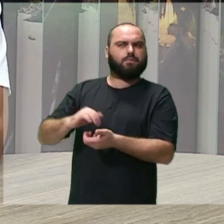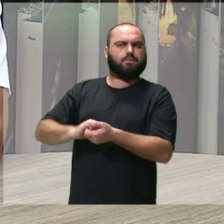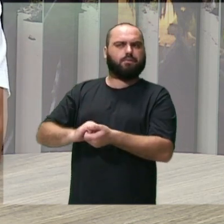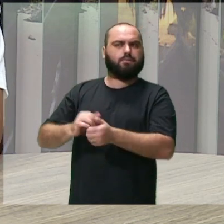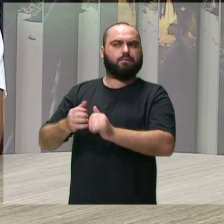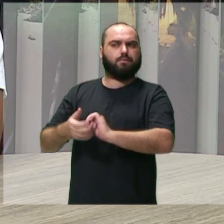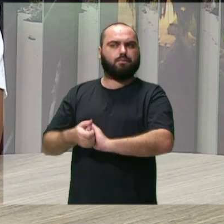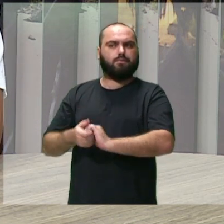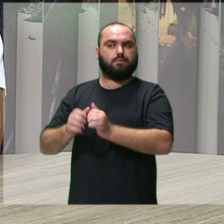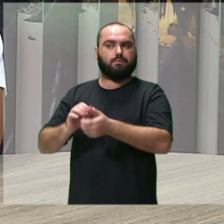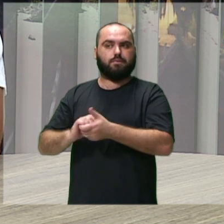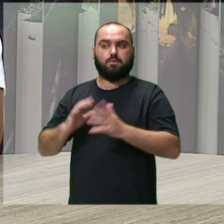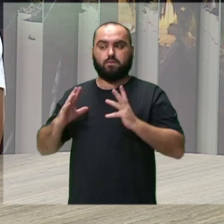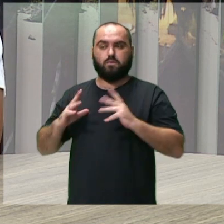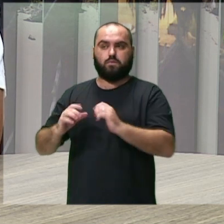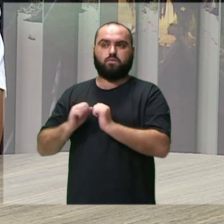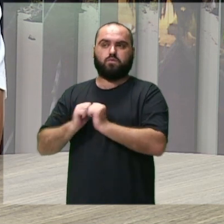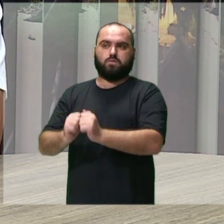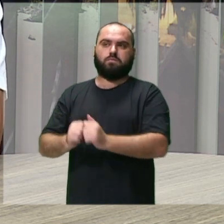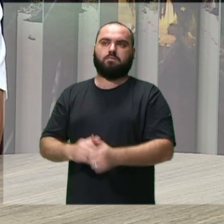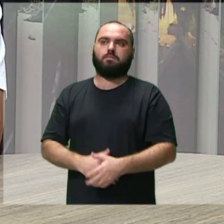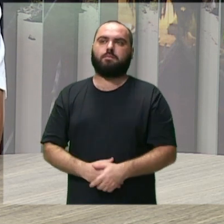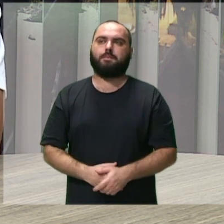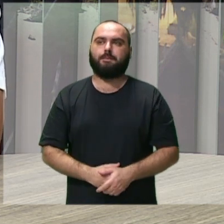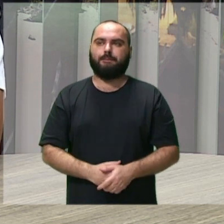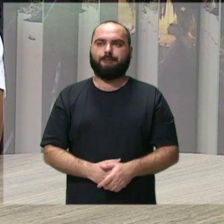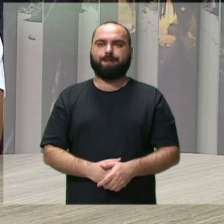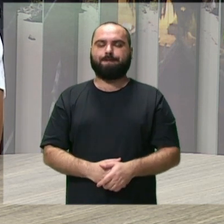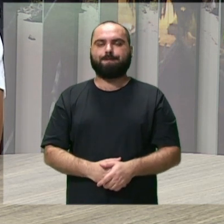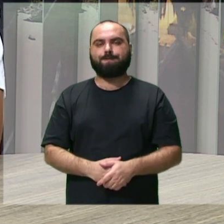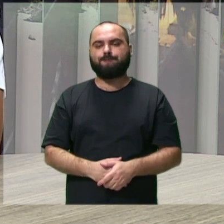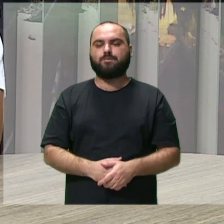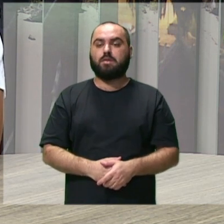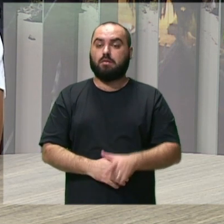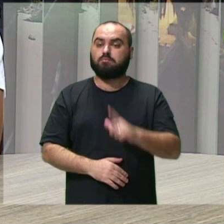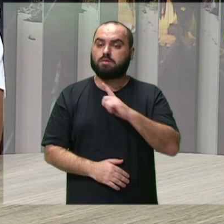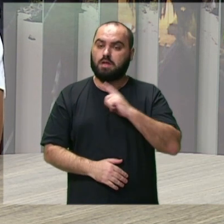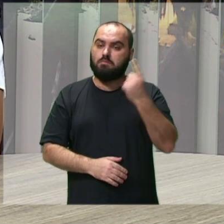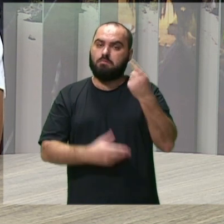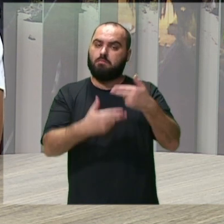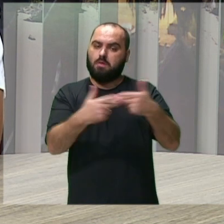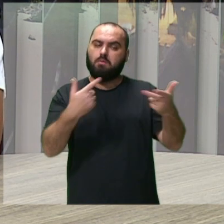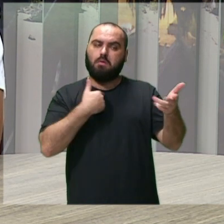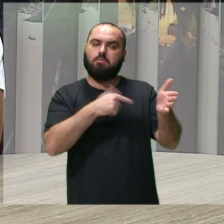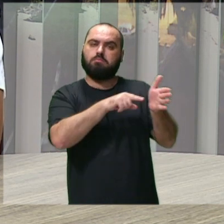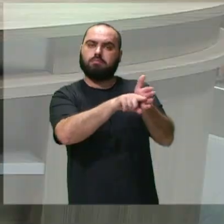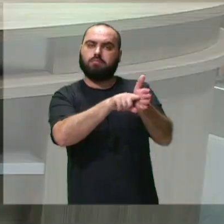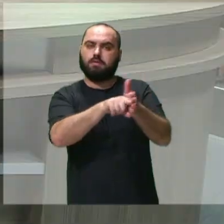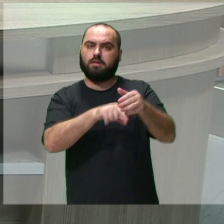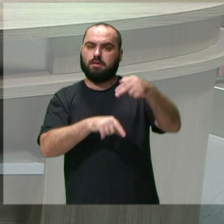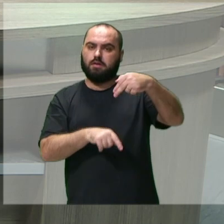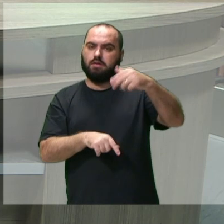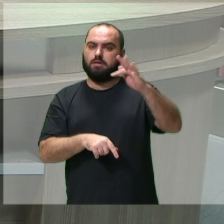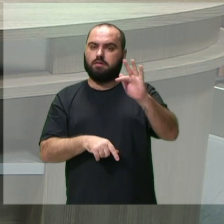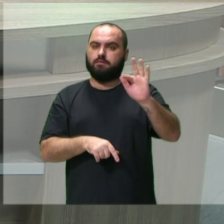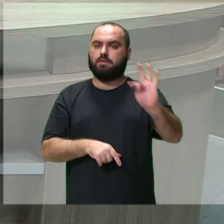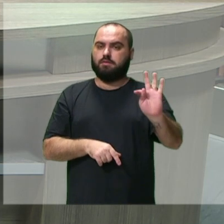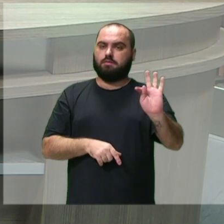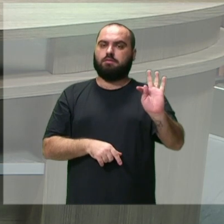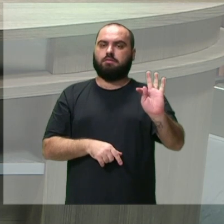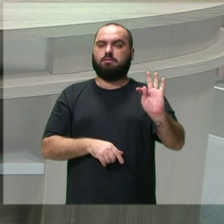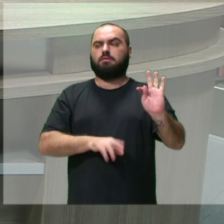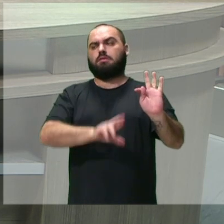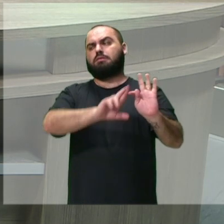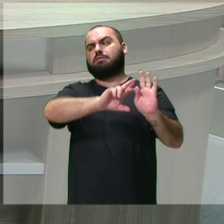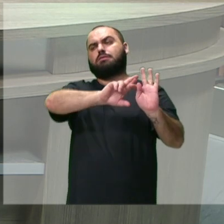acaba acontecendo todo o convívio. Tem um aspecto que eu estou pesquisando agora, que é a questão do NFT, que aí já é uma